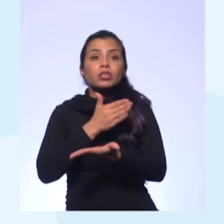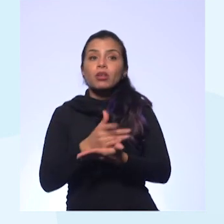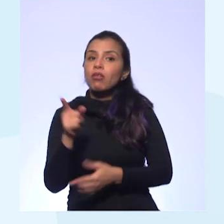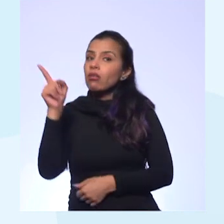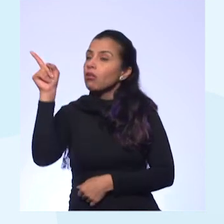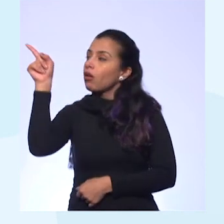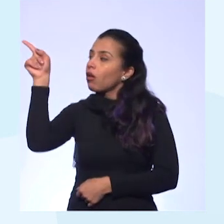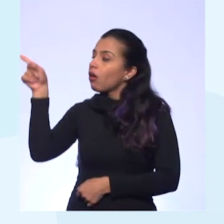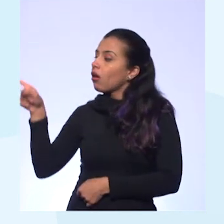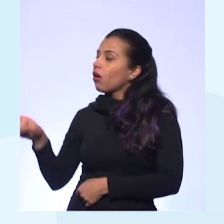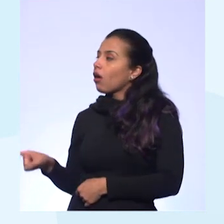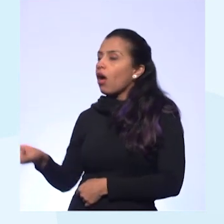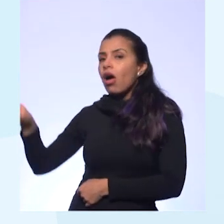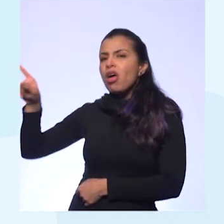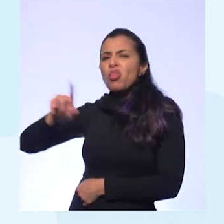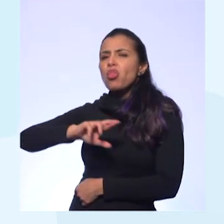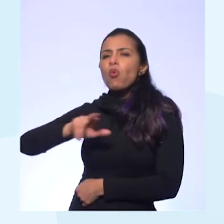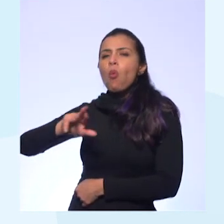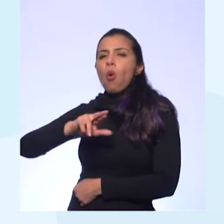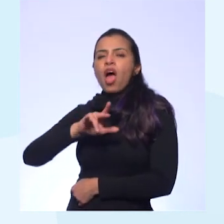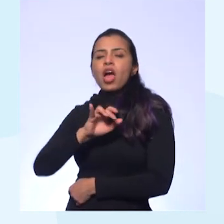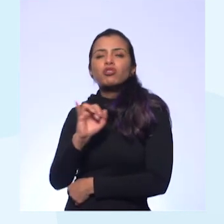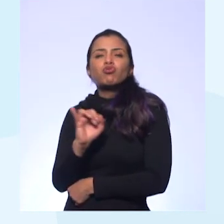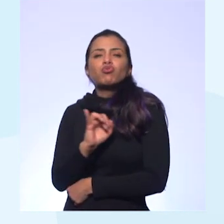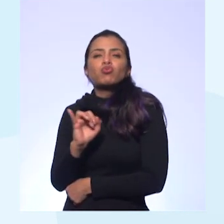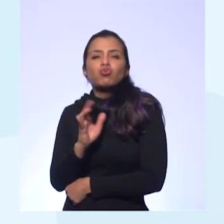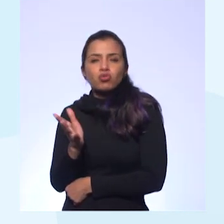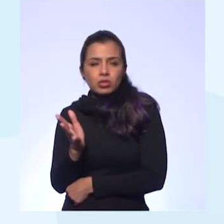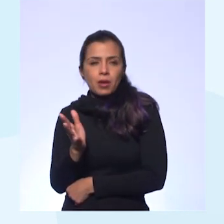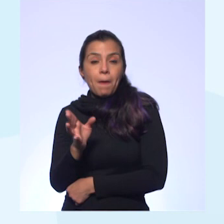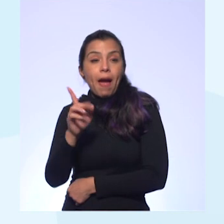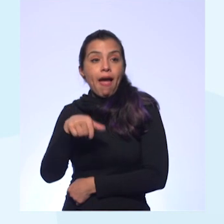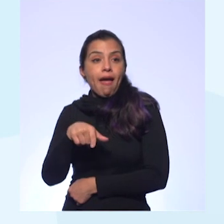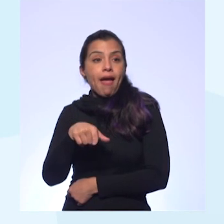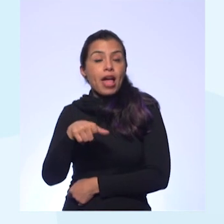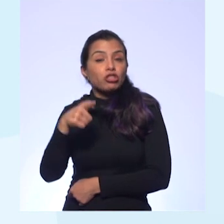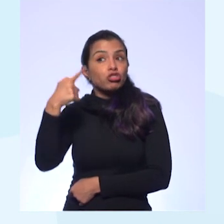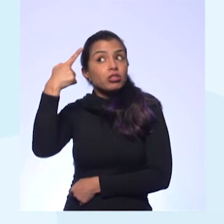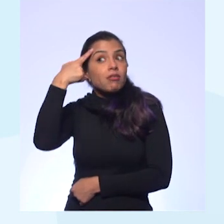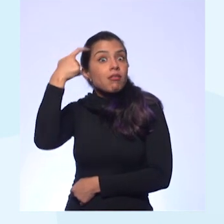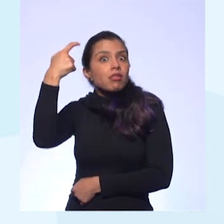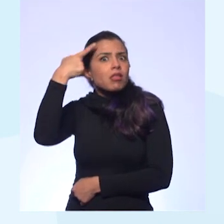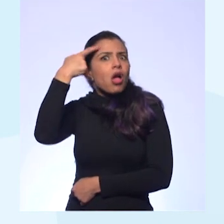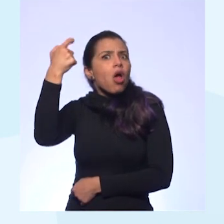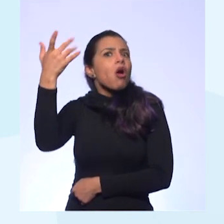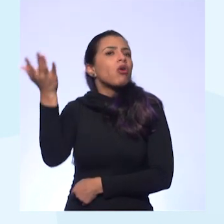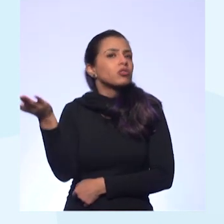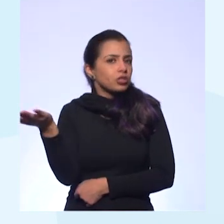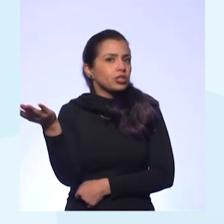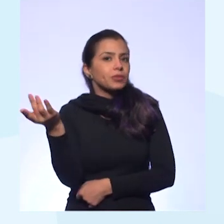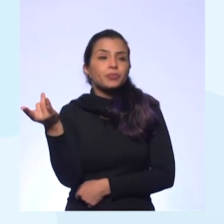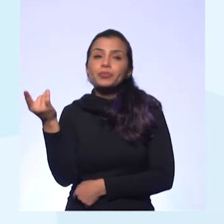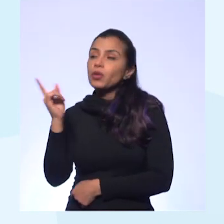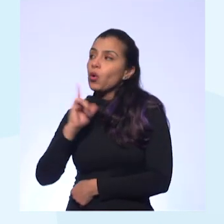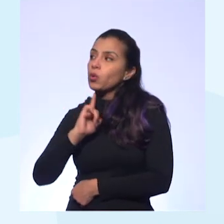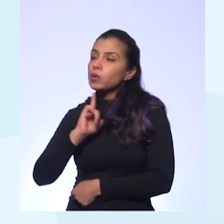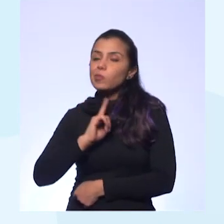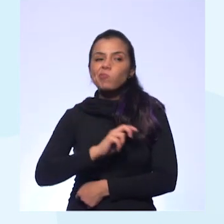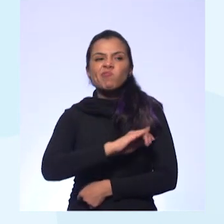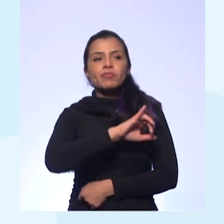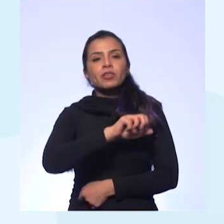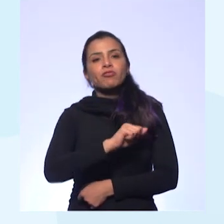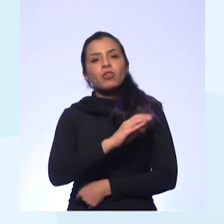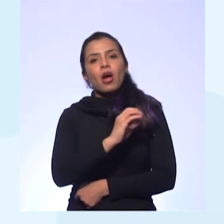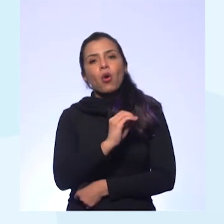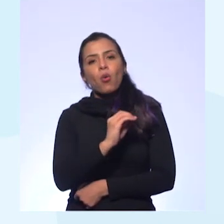divisão institucional, gente, é uma divisão ideológica. Então, nós temos, de um lado, os